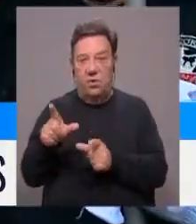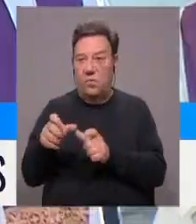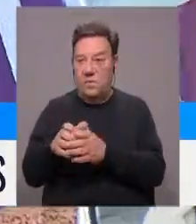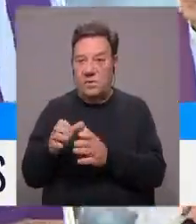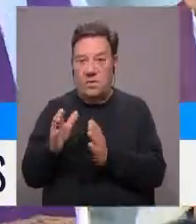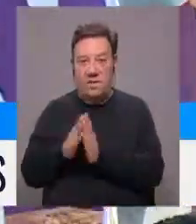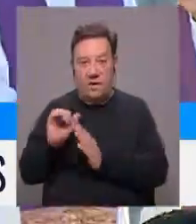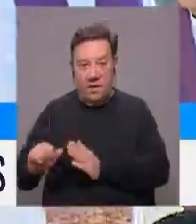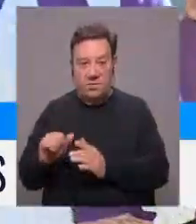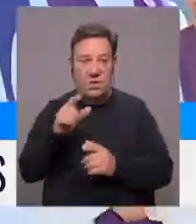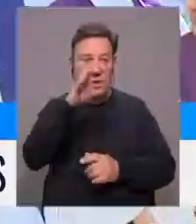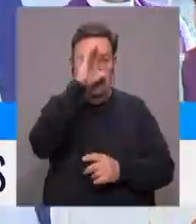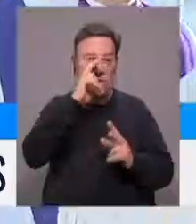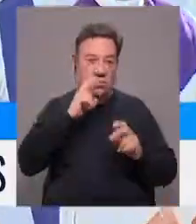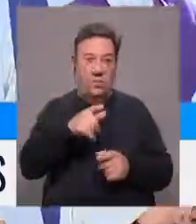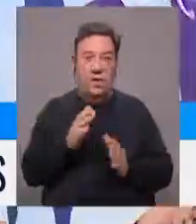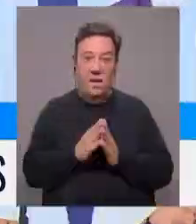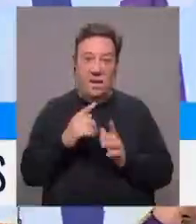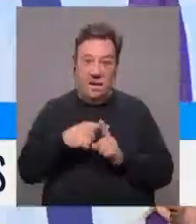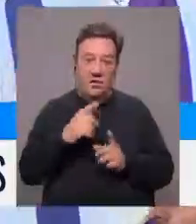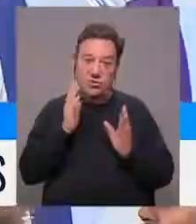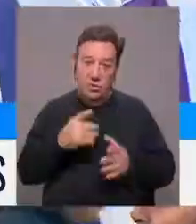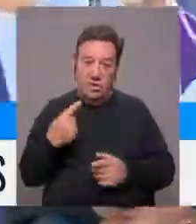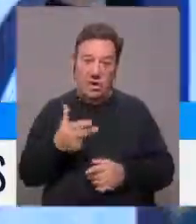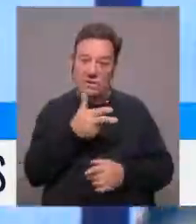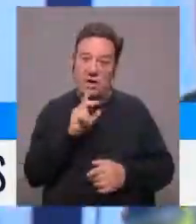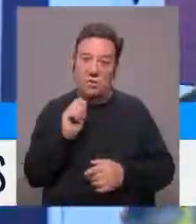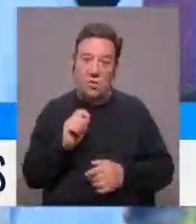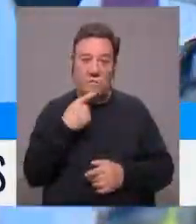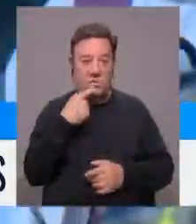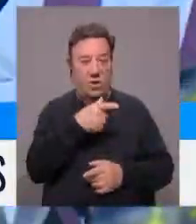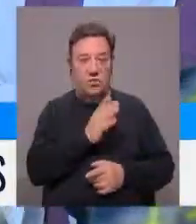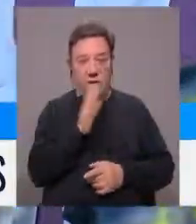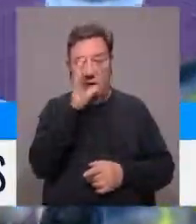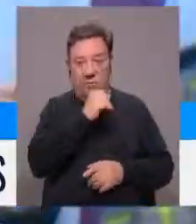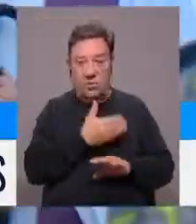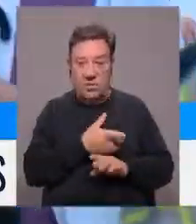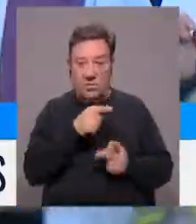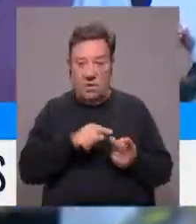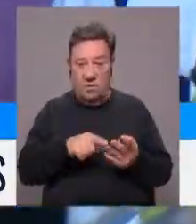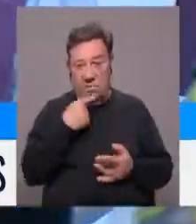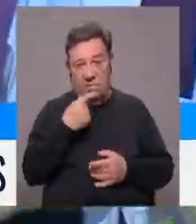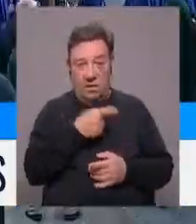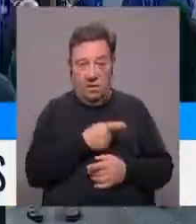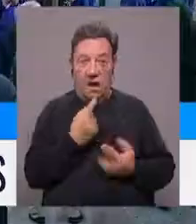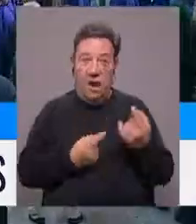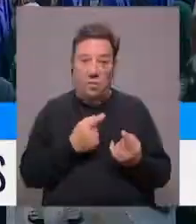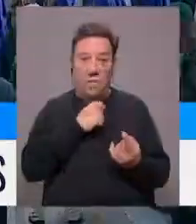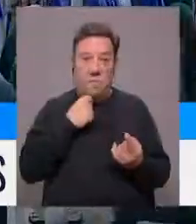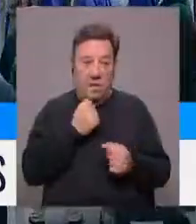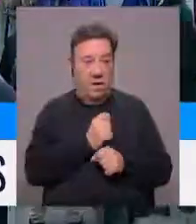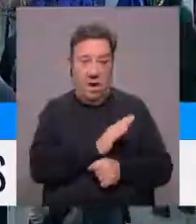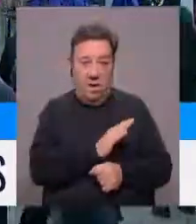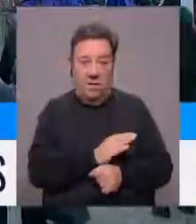ao Ministério Público. A Igreja já tem os 100 nomes dos alegados agressores de abusos sexuais. Alguns são padres no